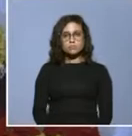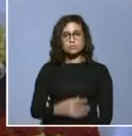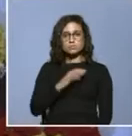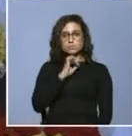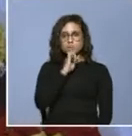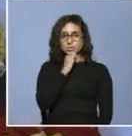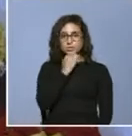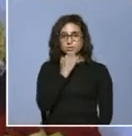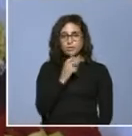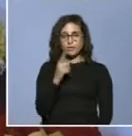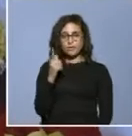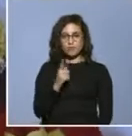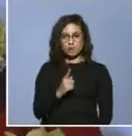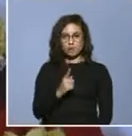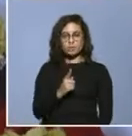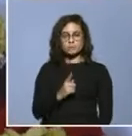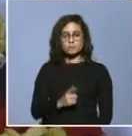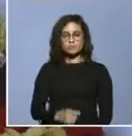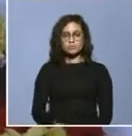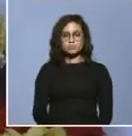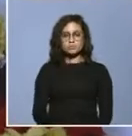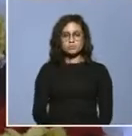Mistério da fé.